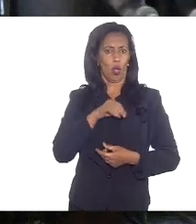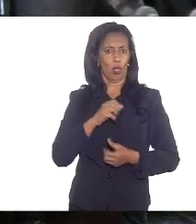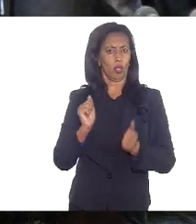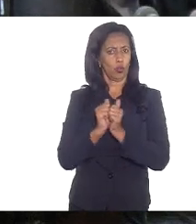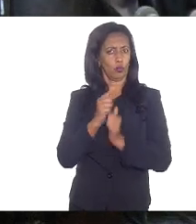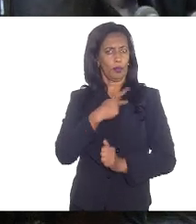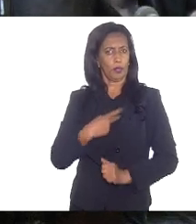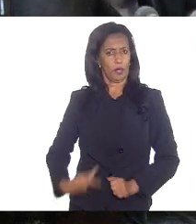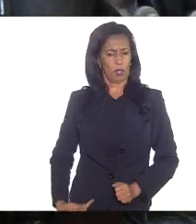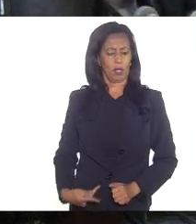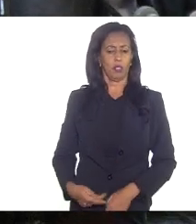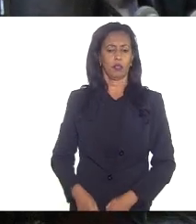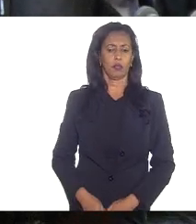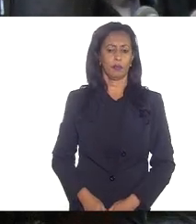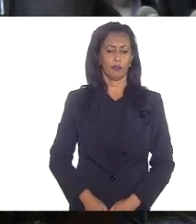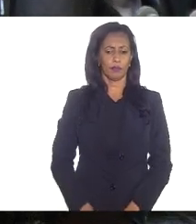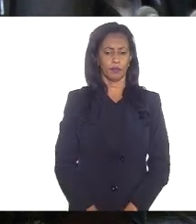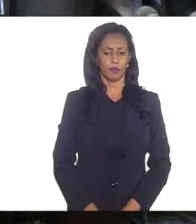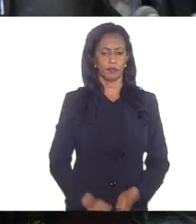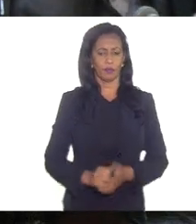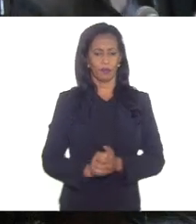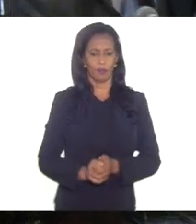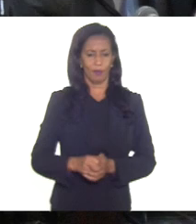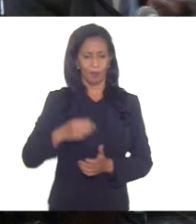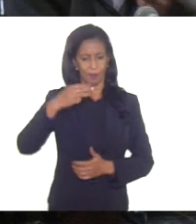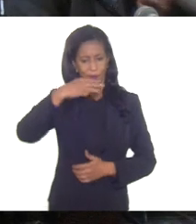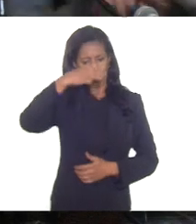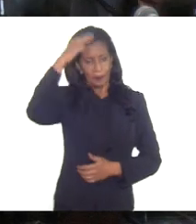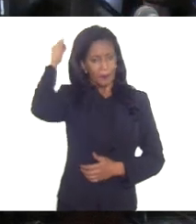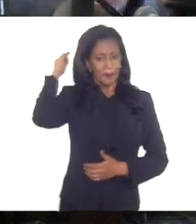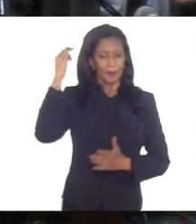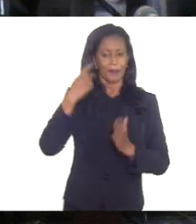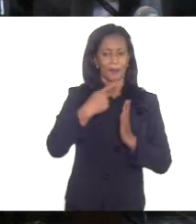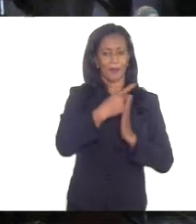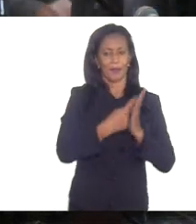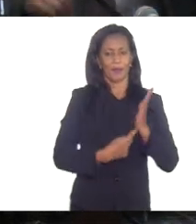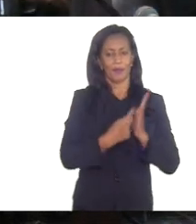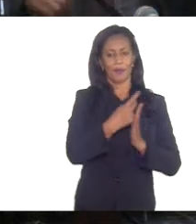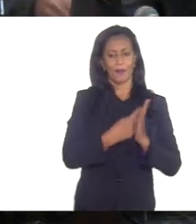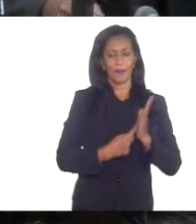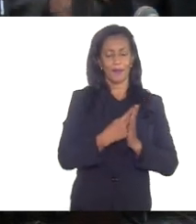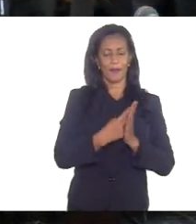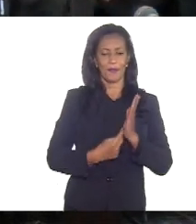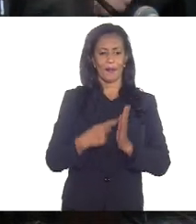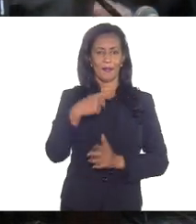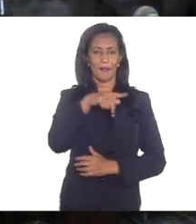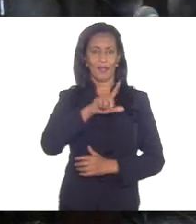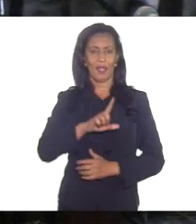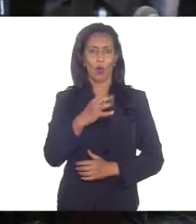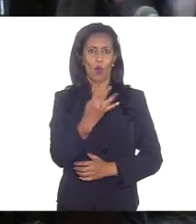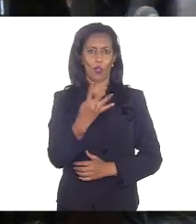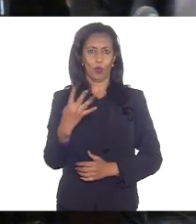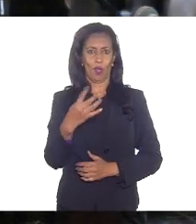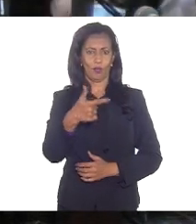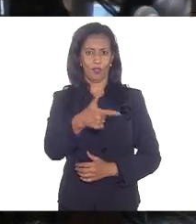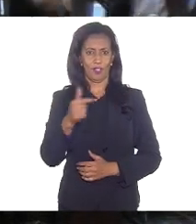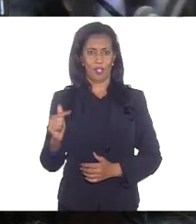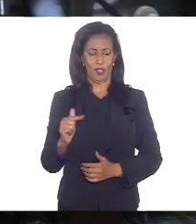presidência. Deputado Márcio Pacheco, para emitir parecer pela Comissão de Constituição e Justiça sobre o PL